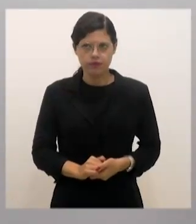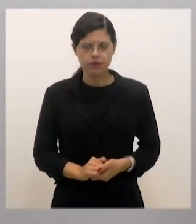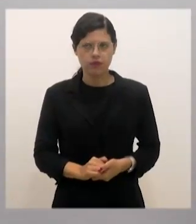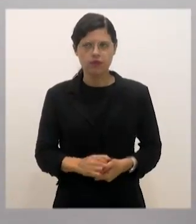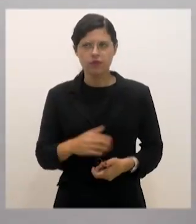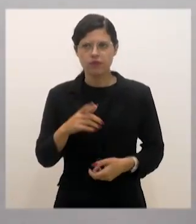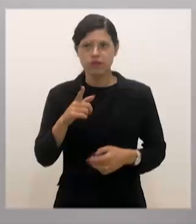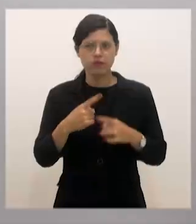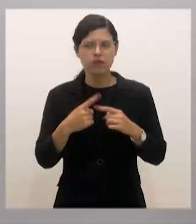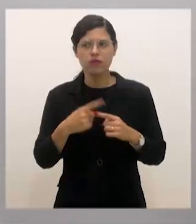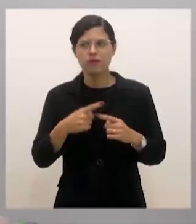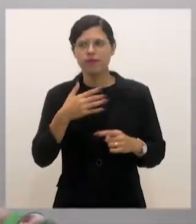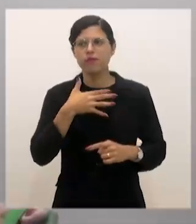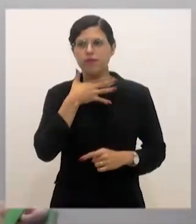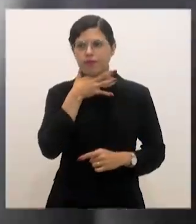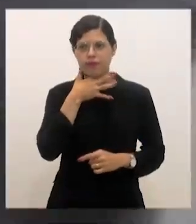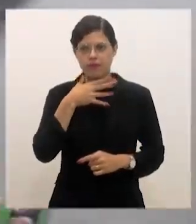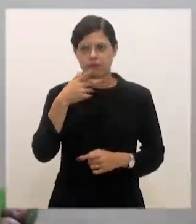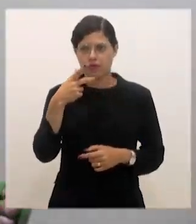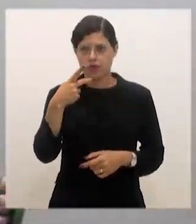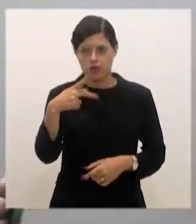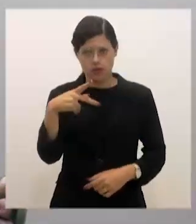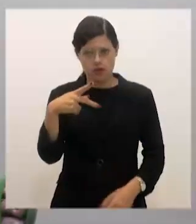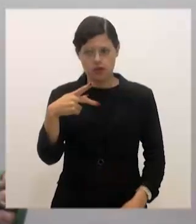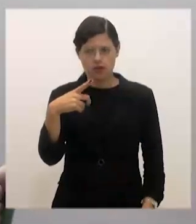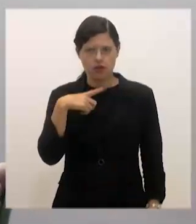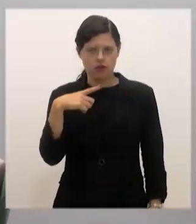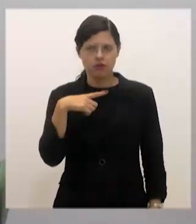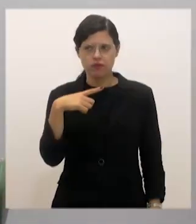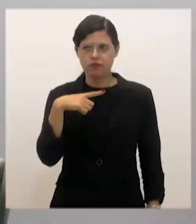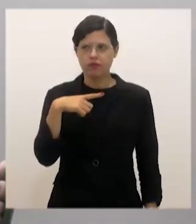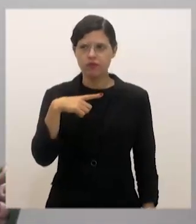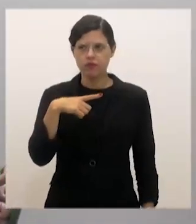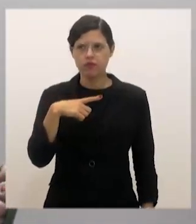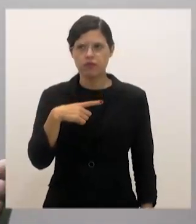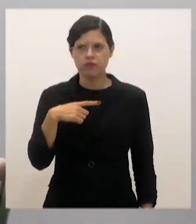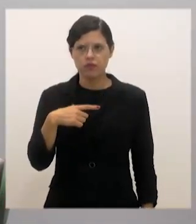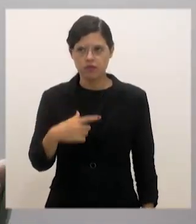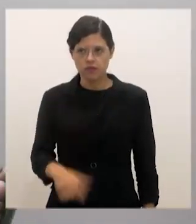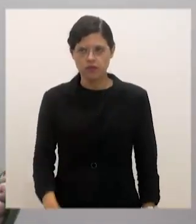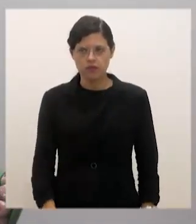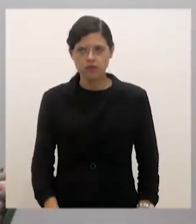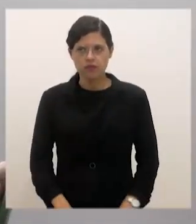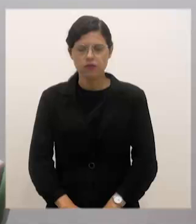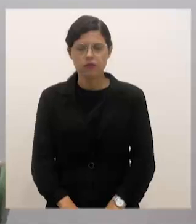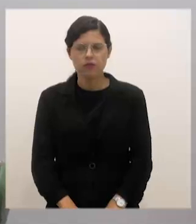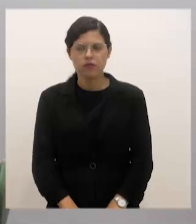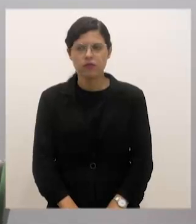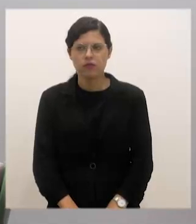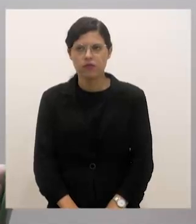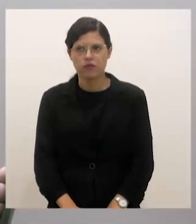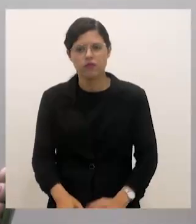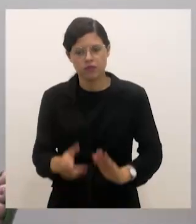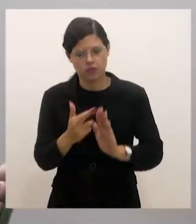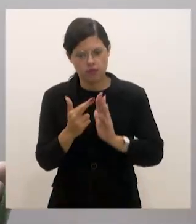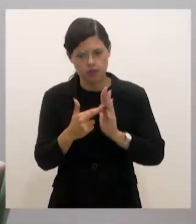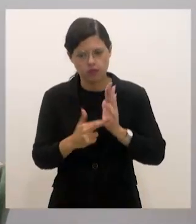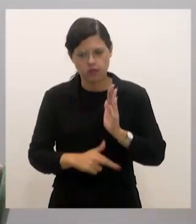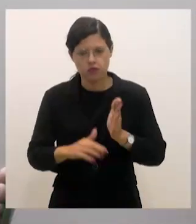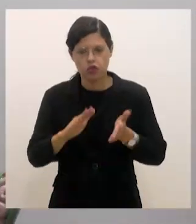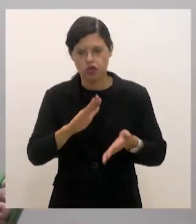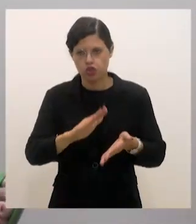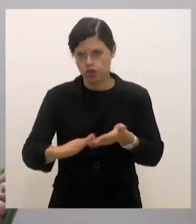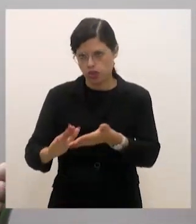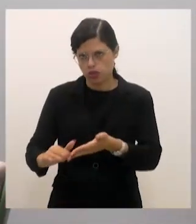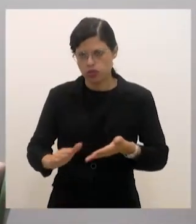Petrobras já está tendo com as suas plataformas, né? A política de desmantelamento. Então, é necessário que a gente